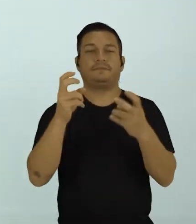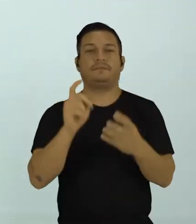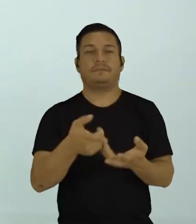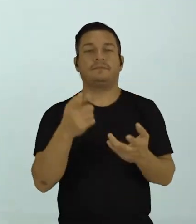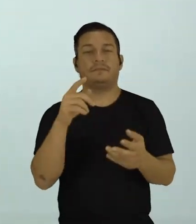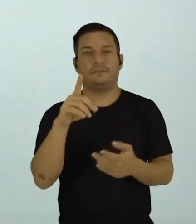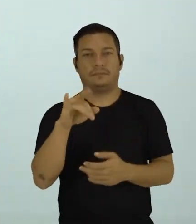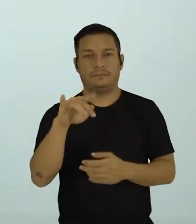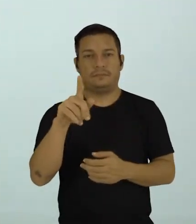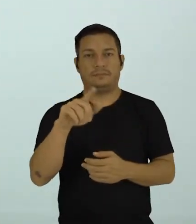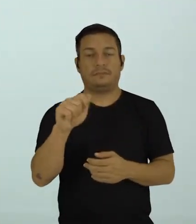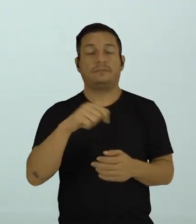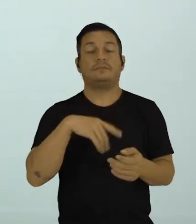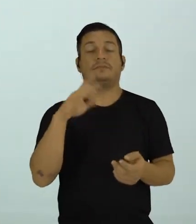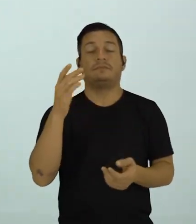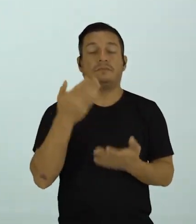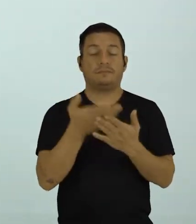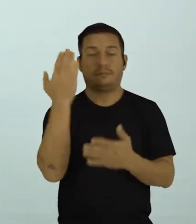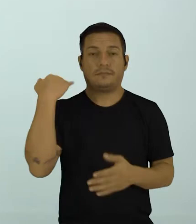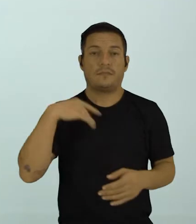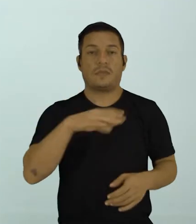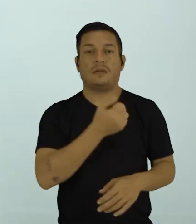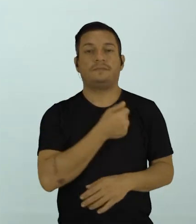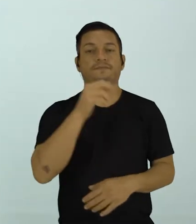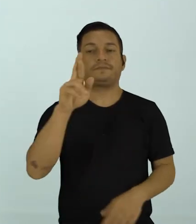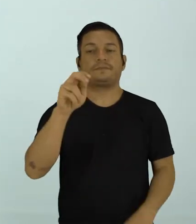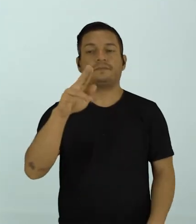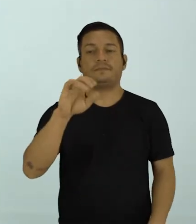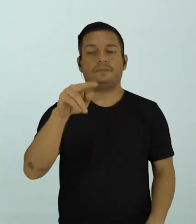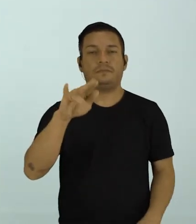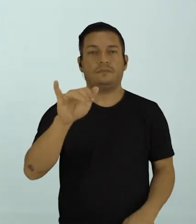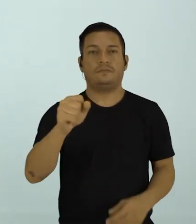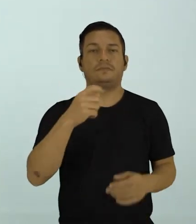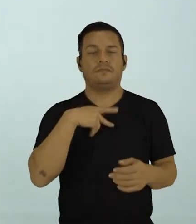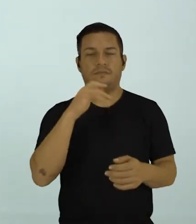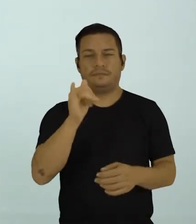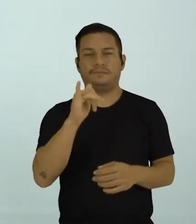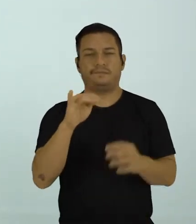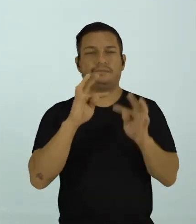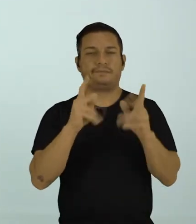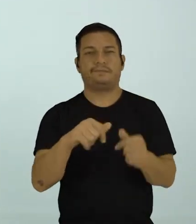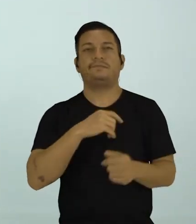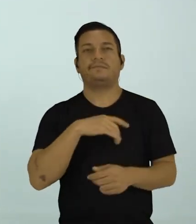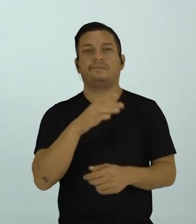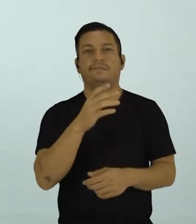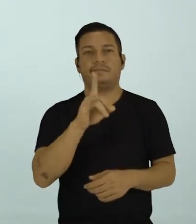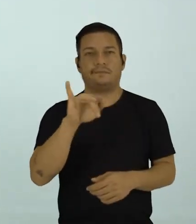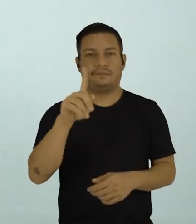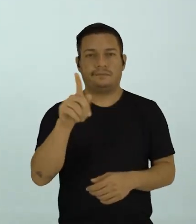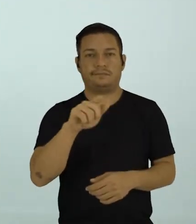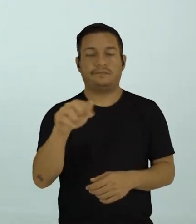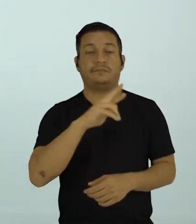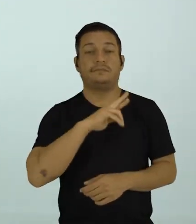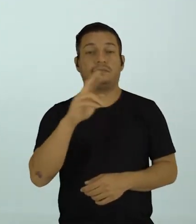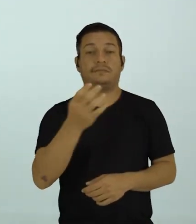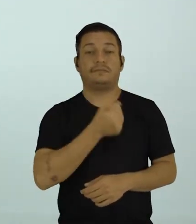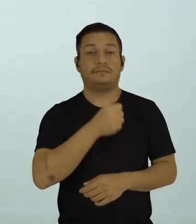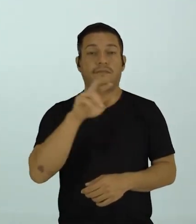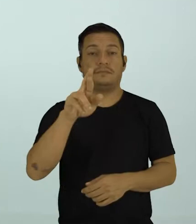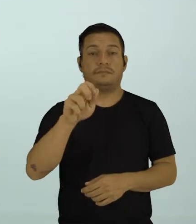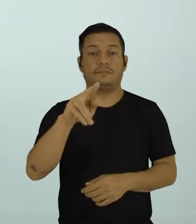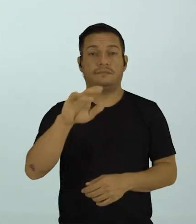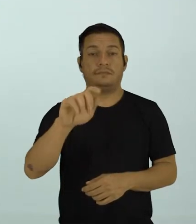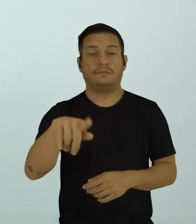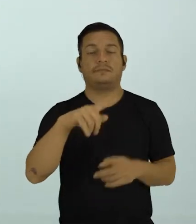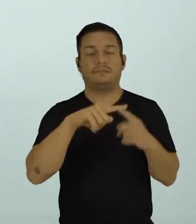aula sobre números racionais, eu tinha falado para vocês que toda dízima periódica representa um número racional. Mas talvez você não lembre direitinho